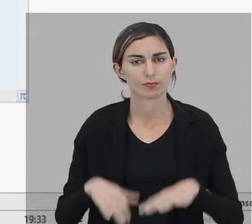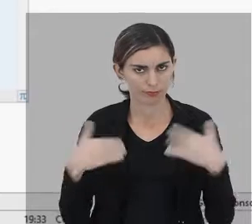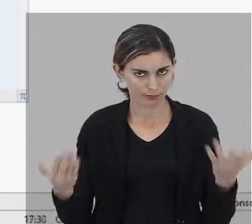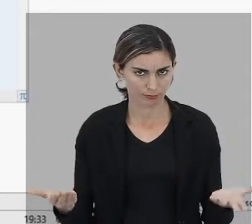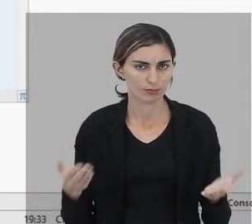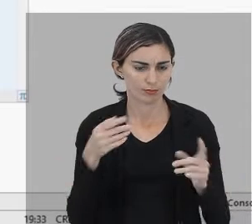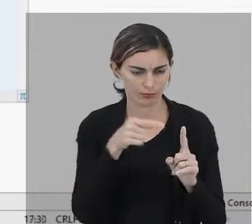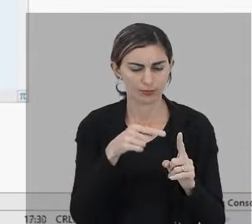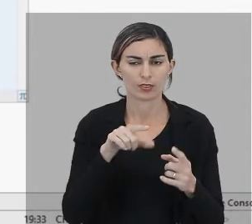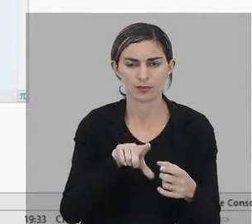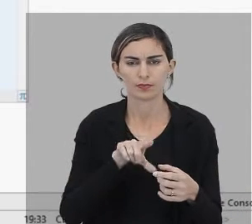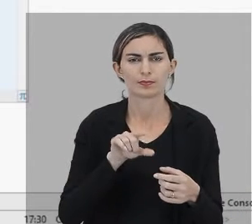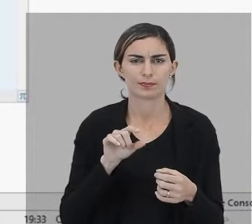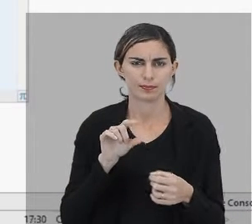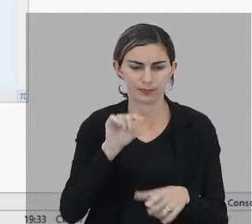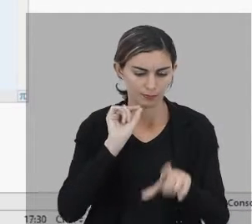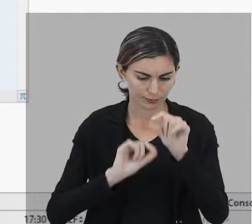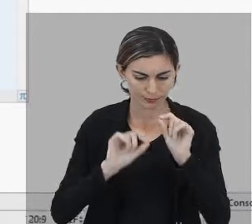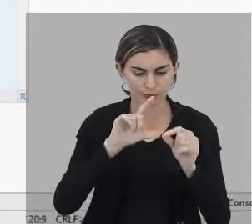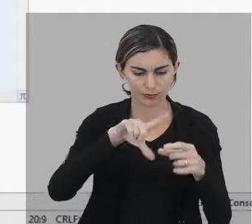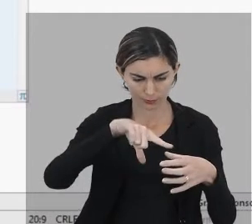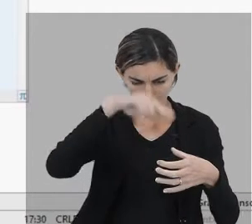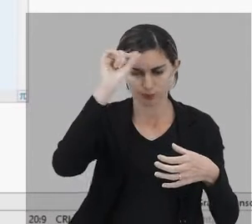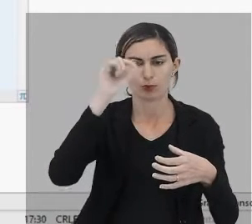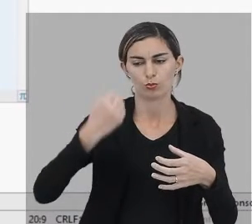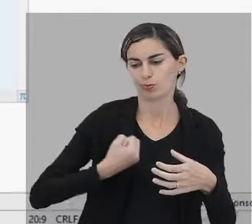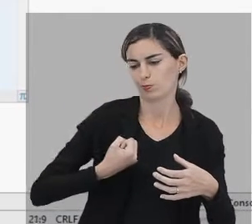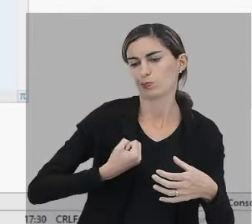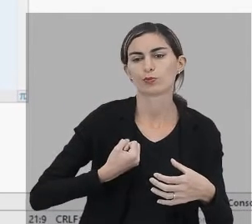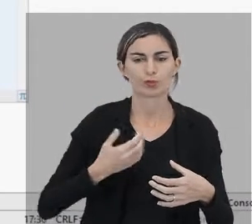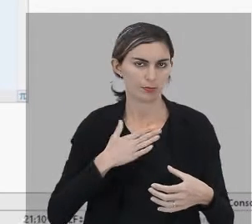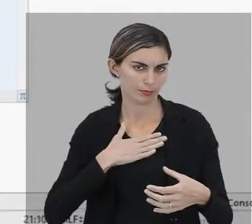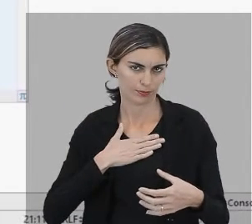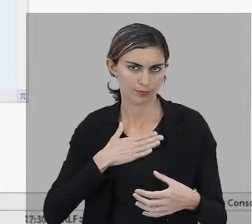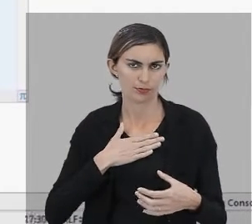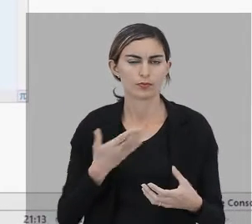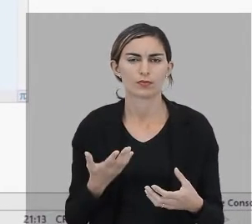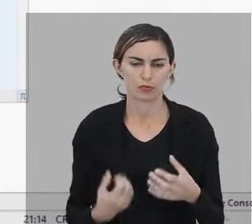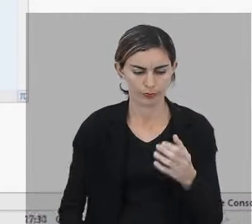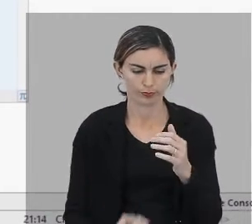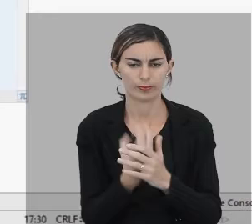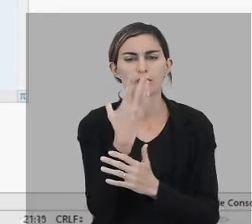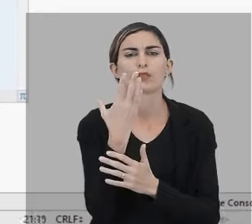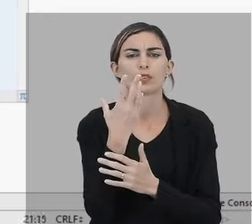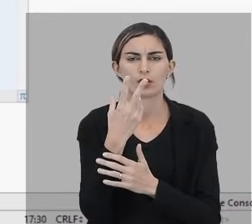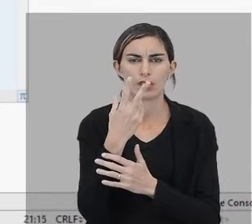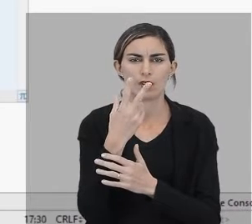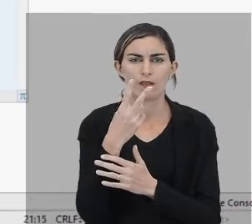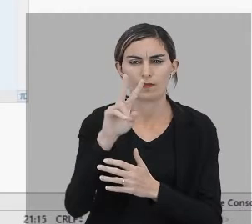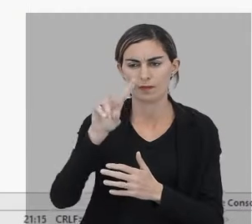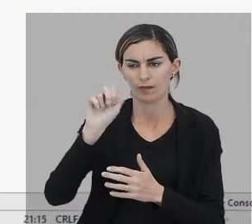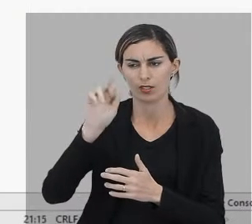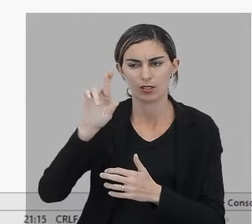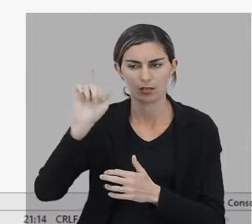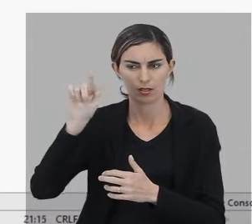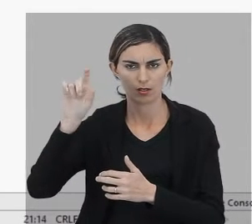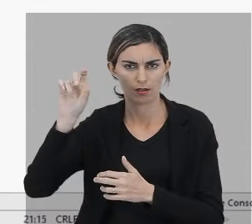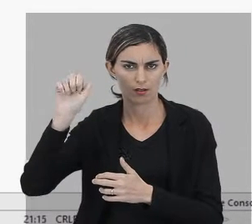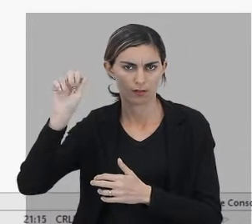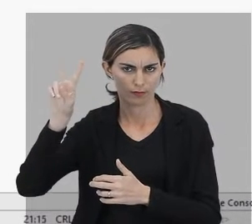Então, esse objeto R ele vai sortear números para mim. Eu vou criar aqui a variável